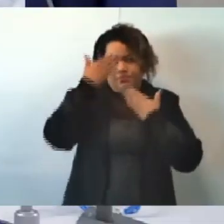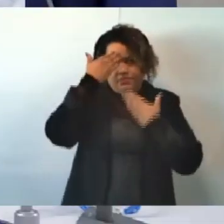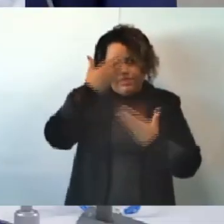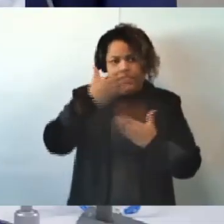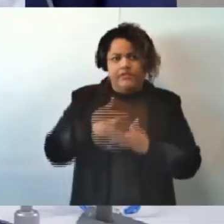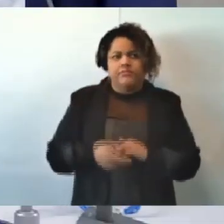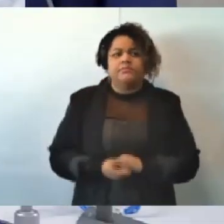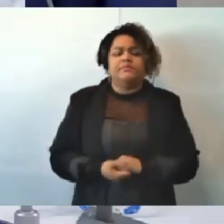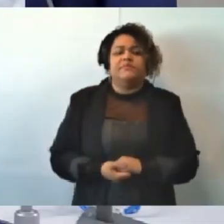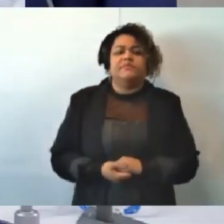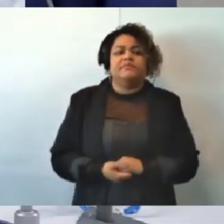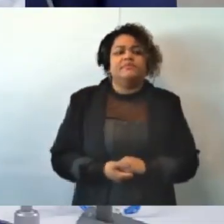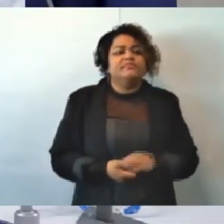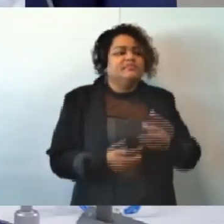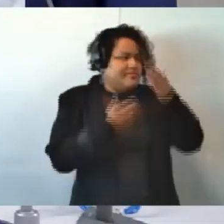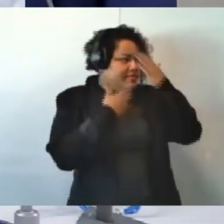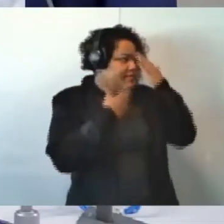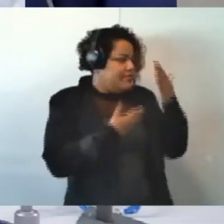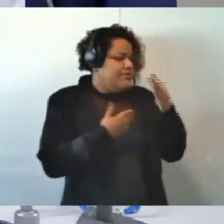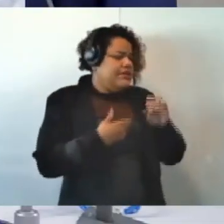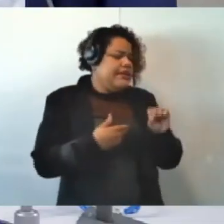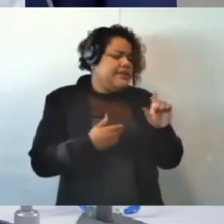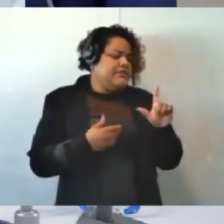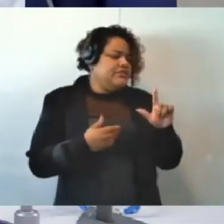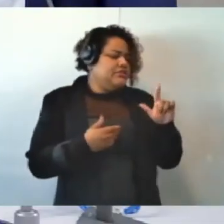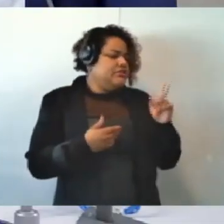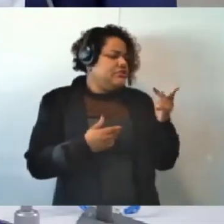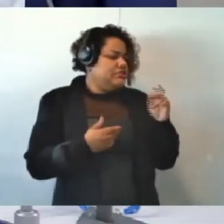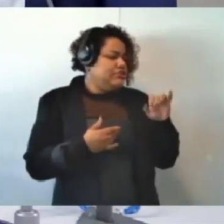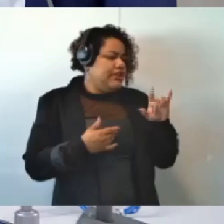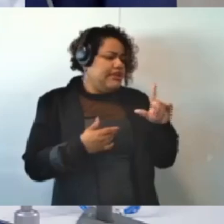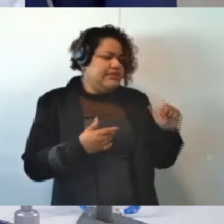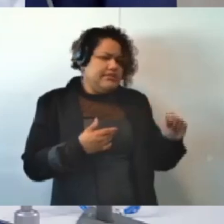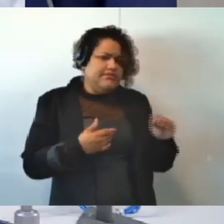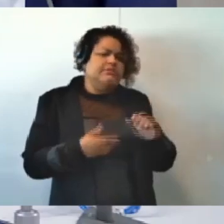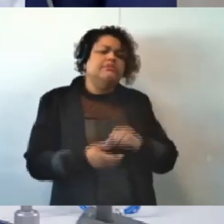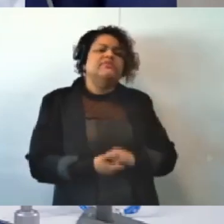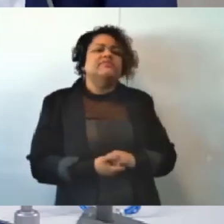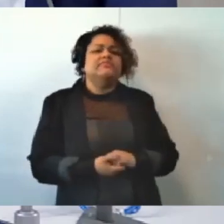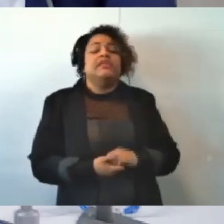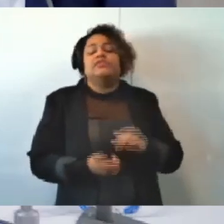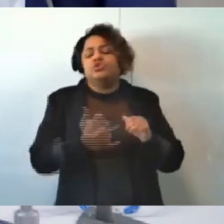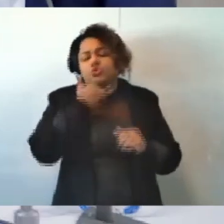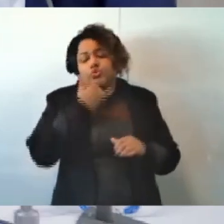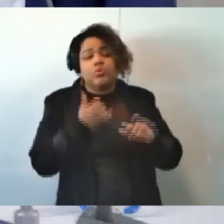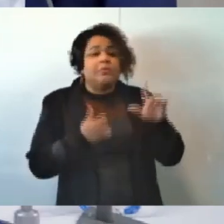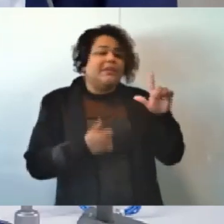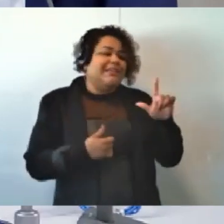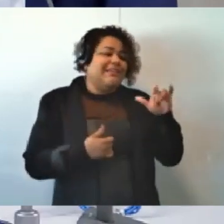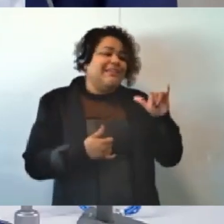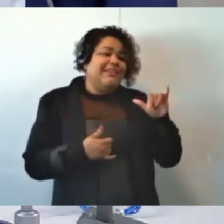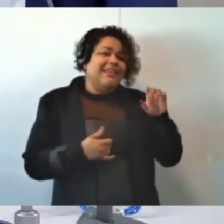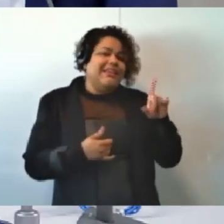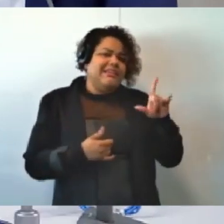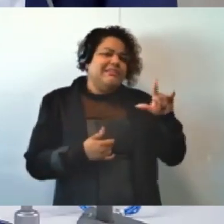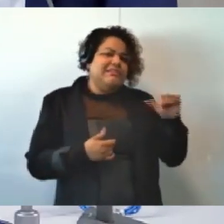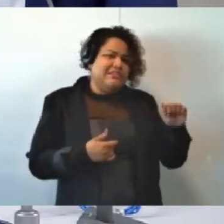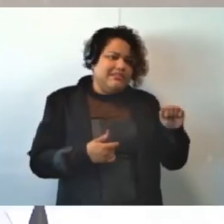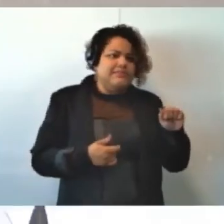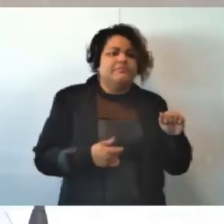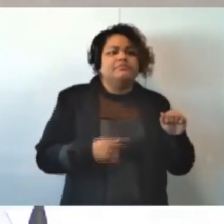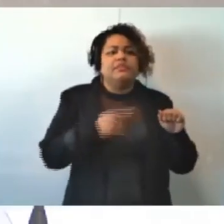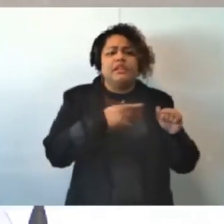Obrigado, Sheila. Sheila trouxe muitas... É Leila, né? Leila. É, trouxe uma série